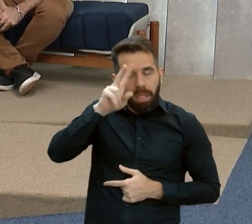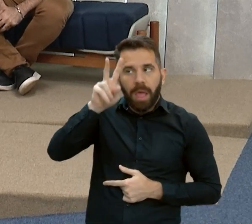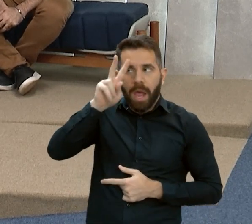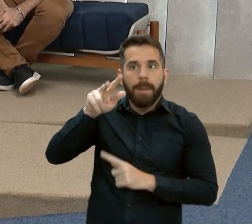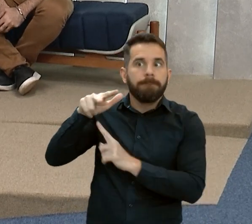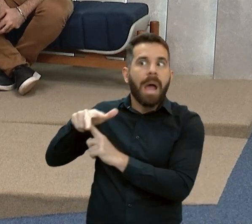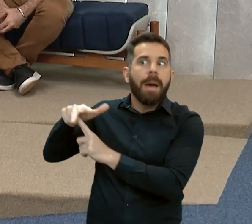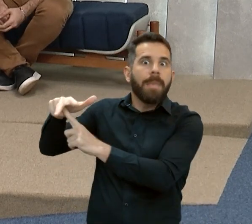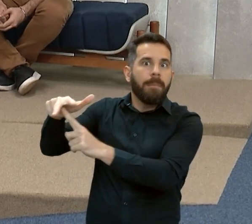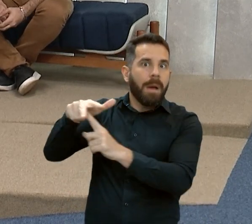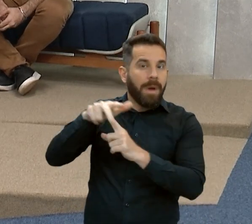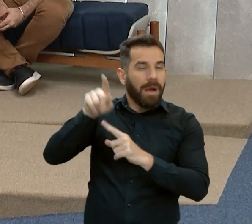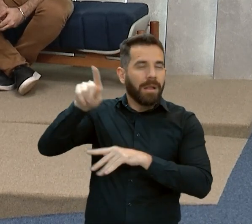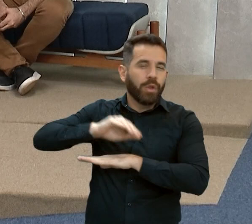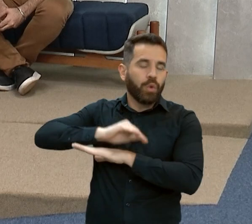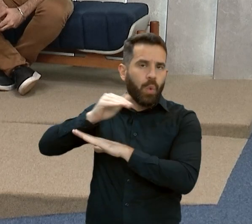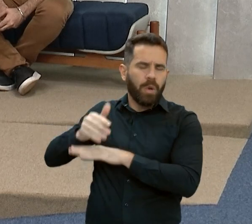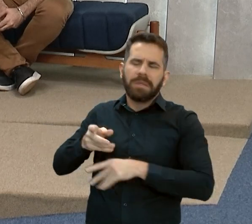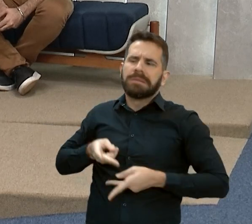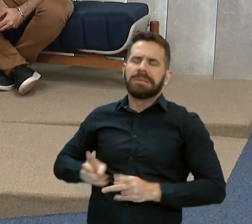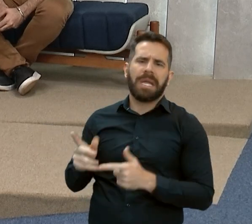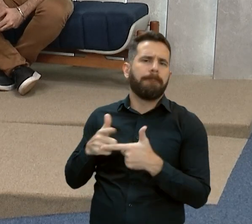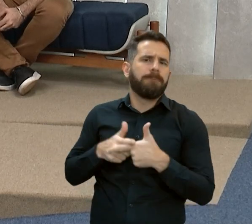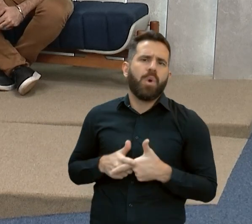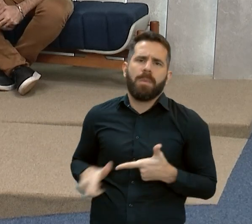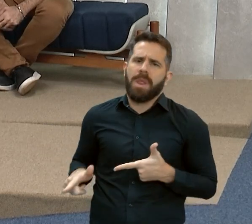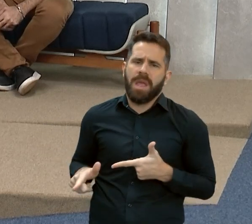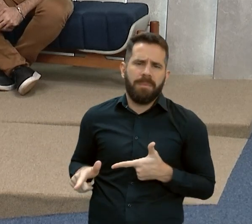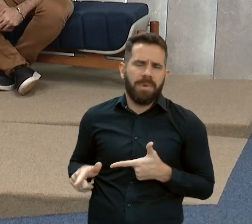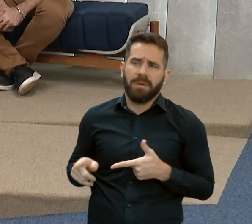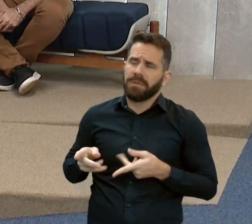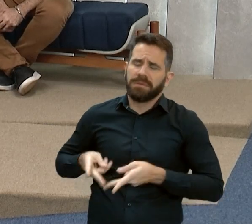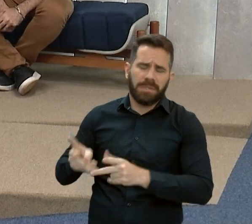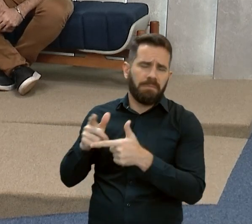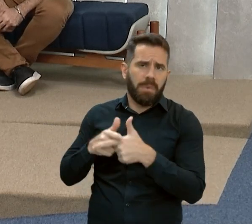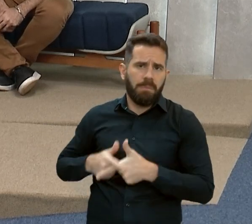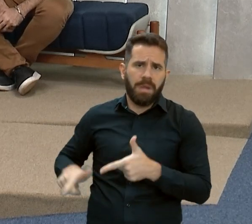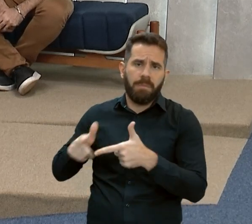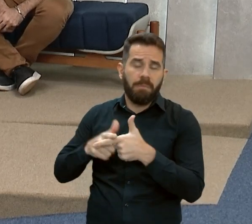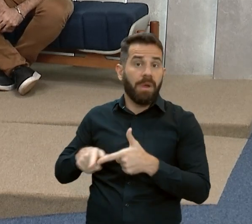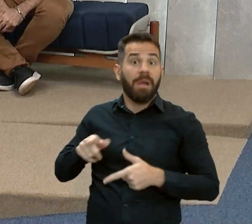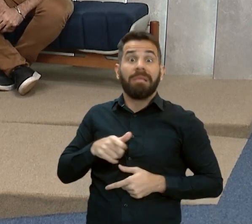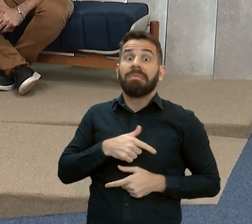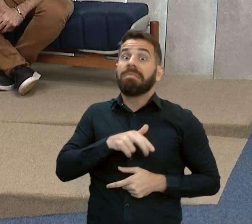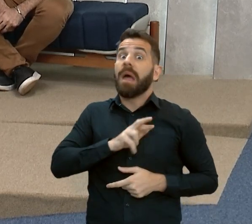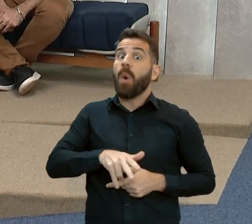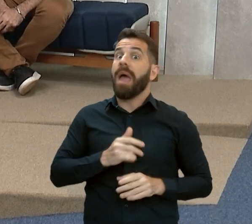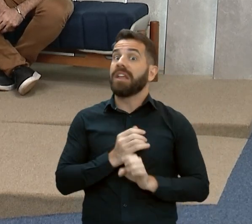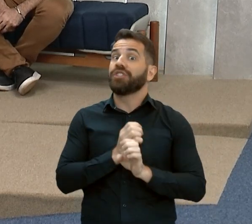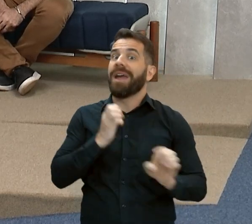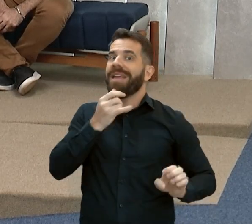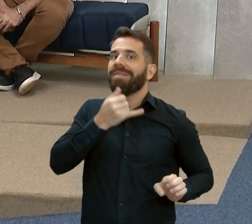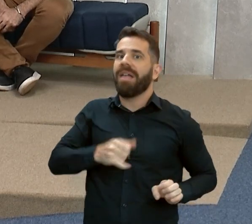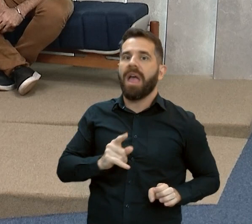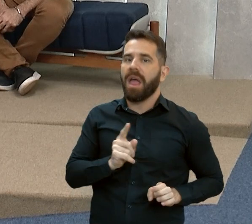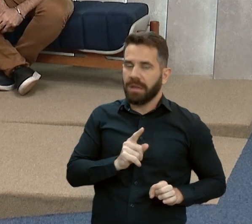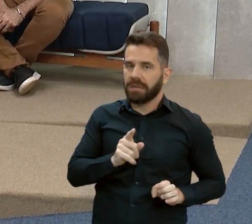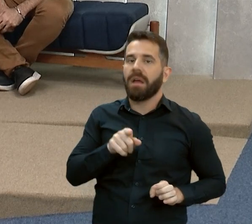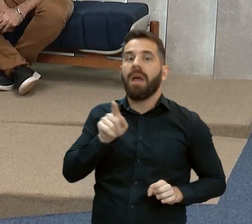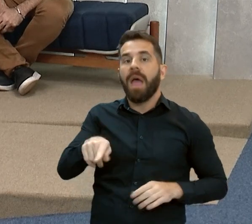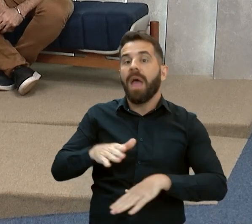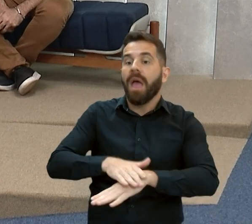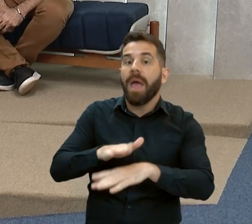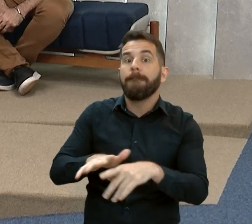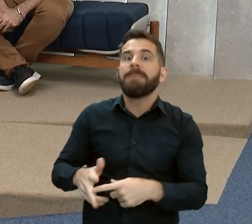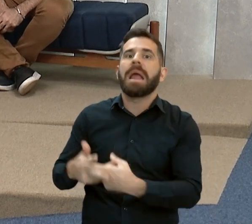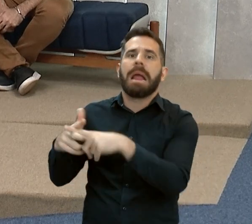de telecomunicações, elas têm problemas técnicos que não é da engenharia elétrica, é da engenharia mecânica. E eu lembro dele correndo aqui na universidade para